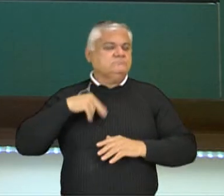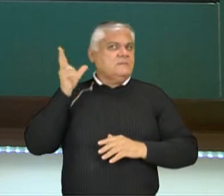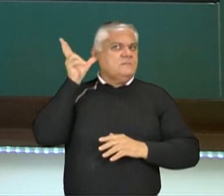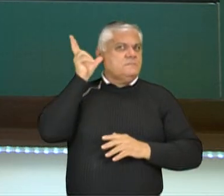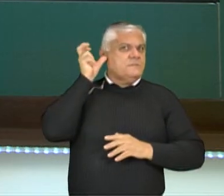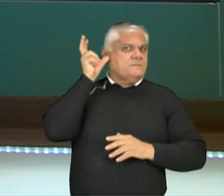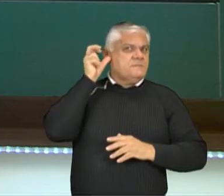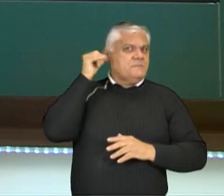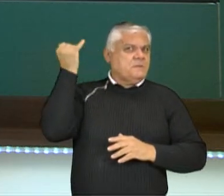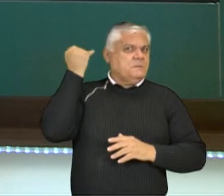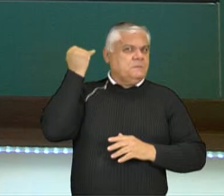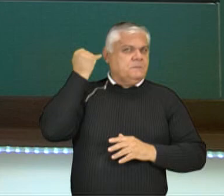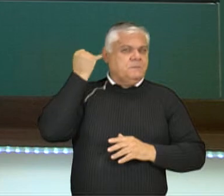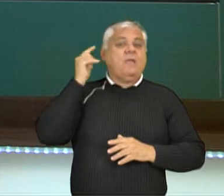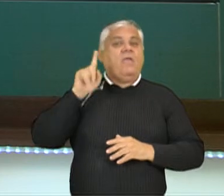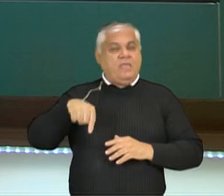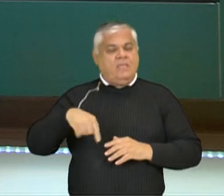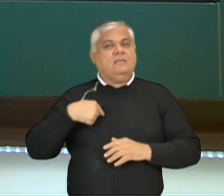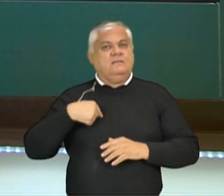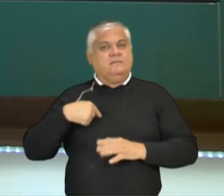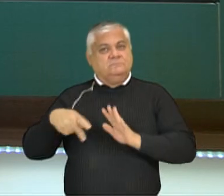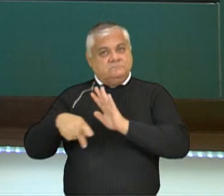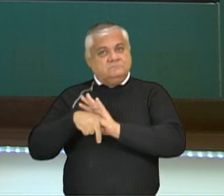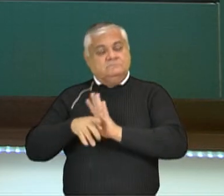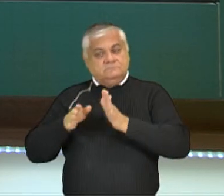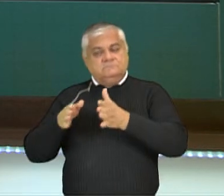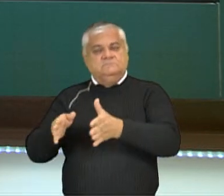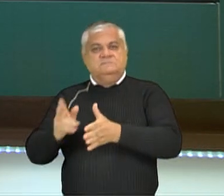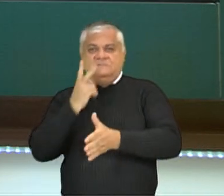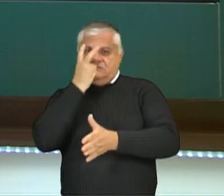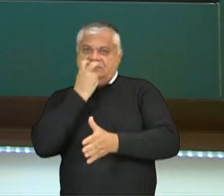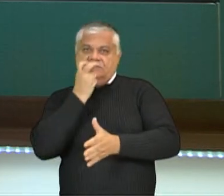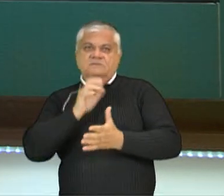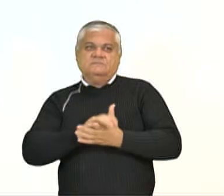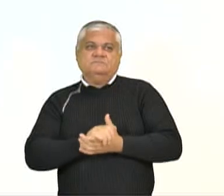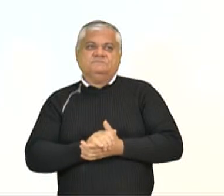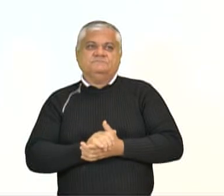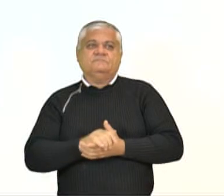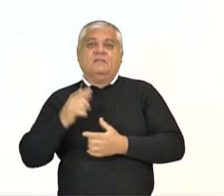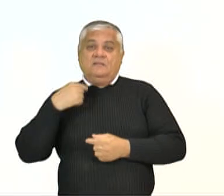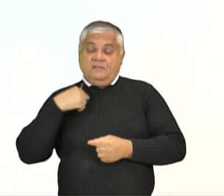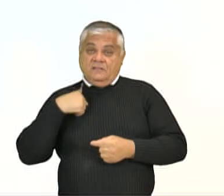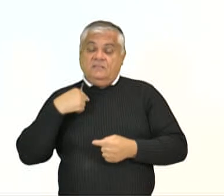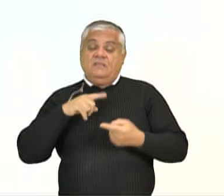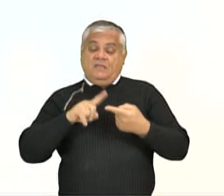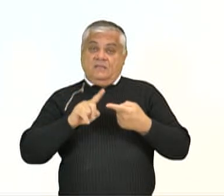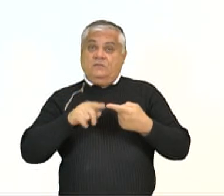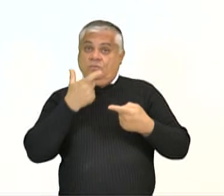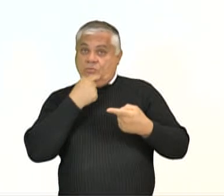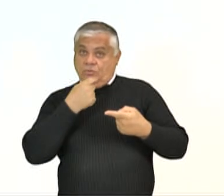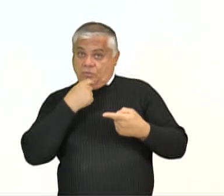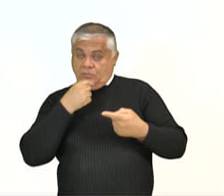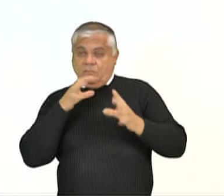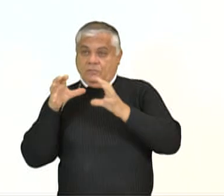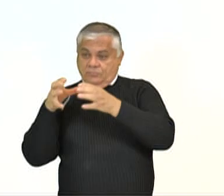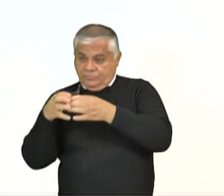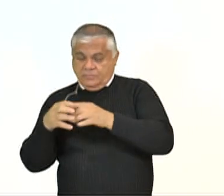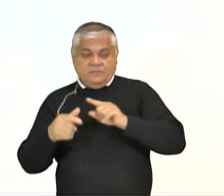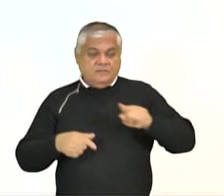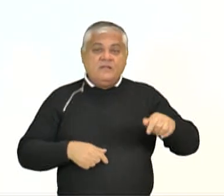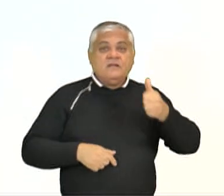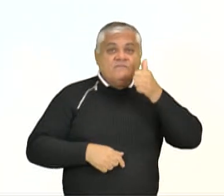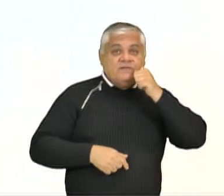se apropriar disso para poder praticar. As versões, a gente tem na versão masculina e também na versão